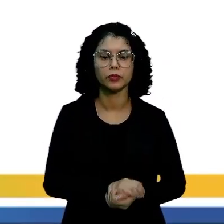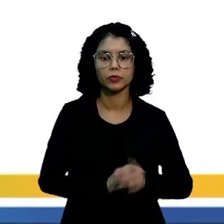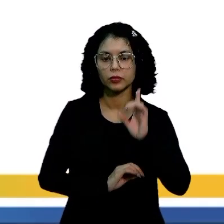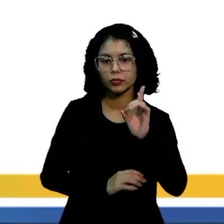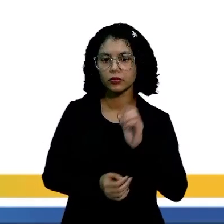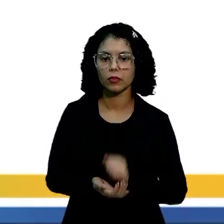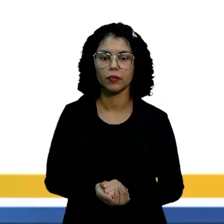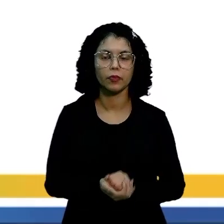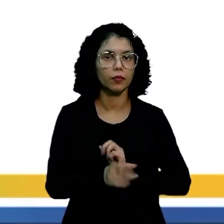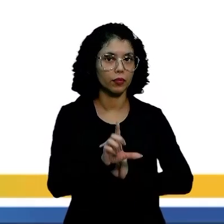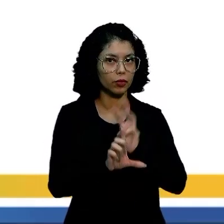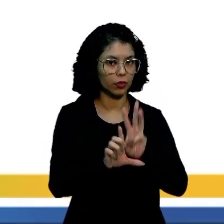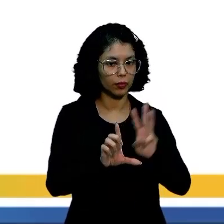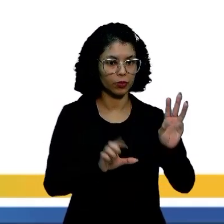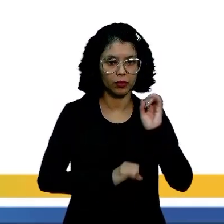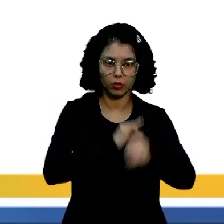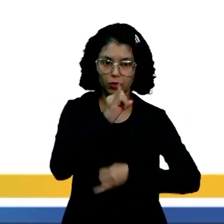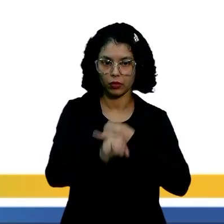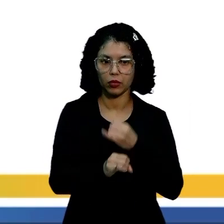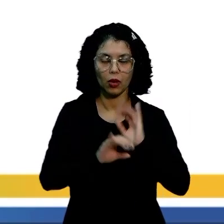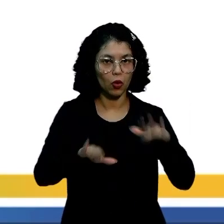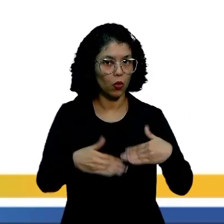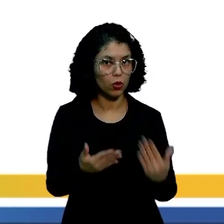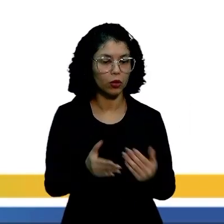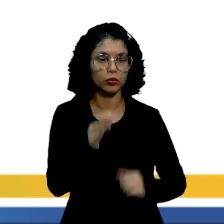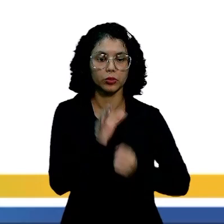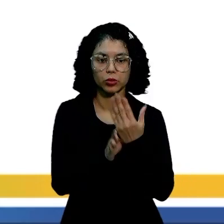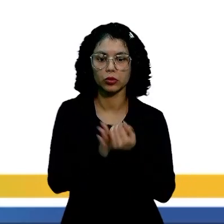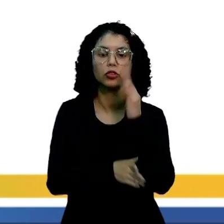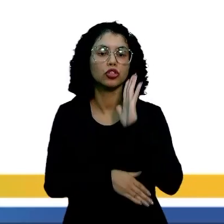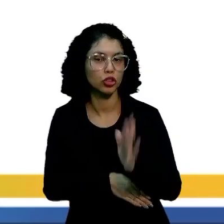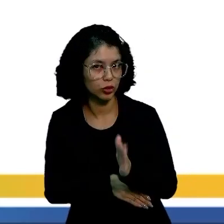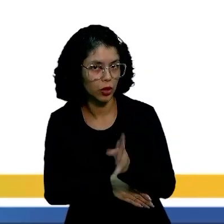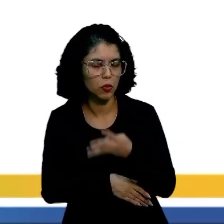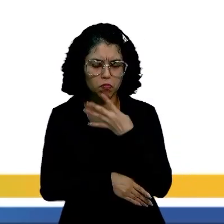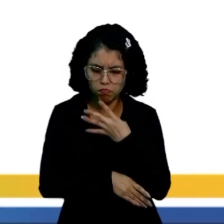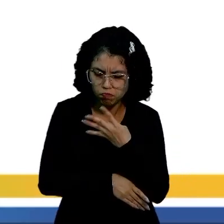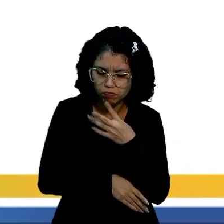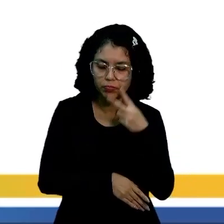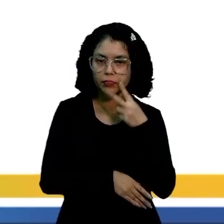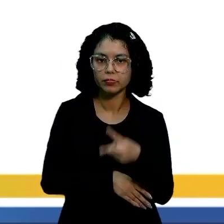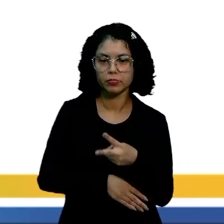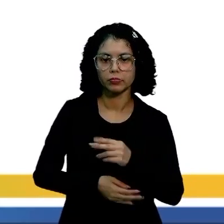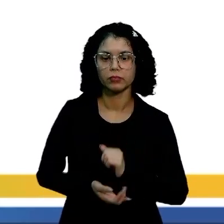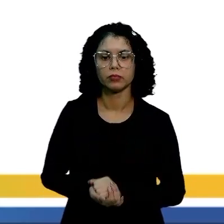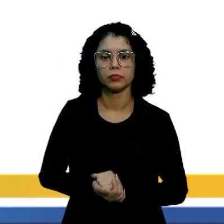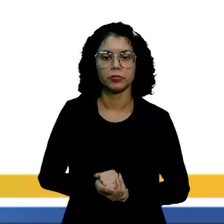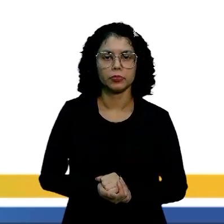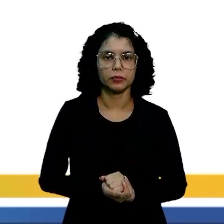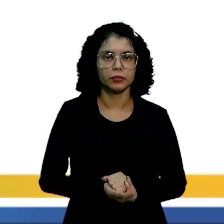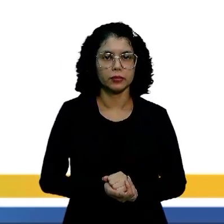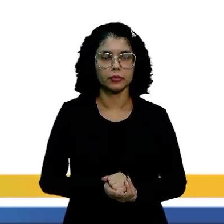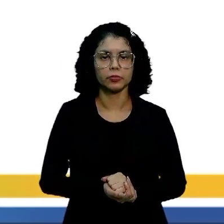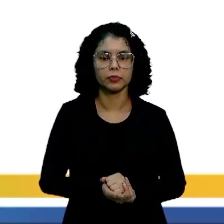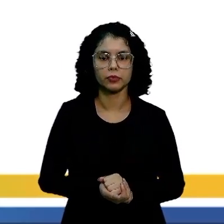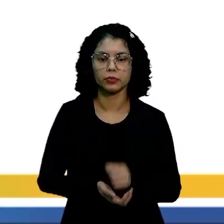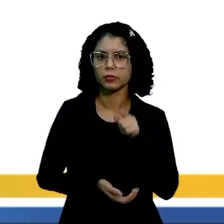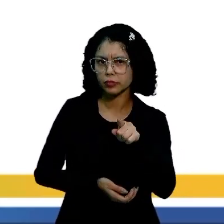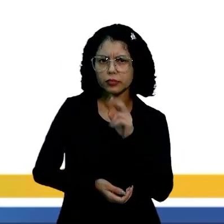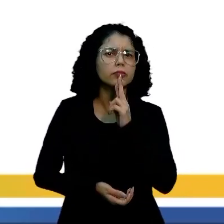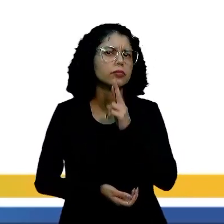letra D, aos sites da internet pelos quais o produto já pode ser conhecido. Seria